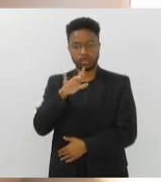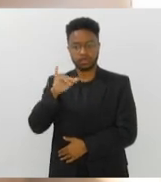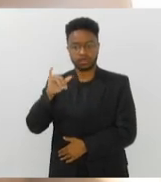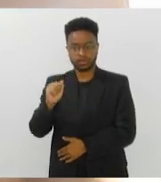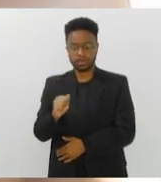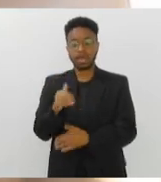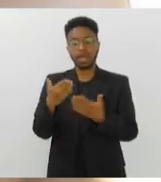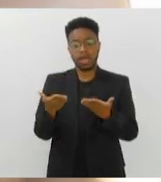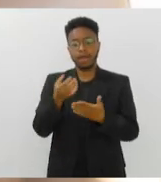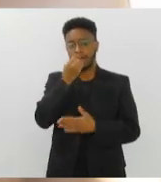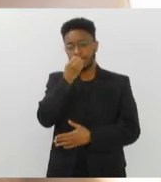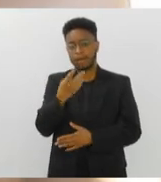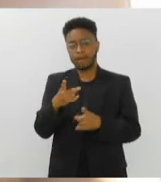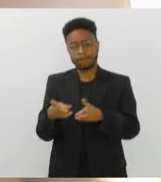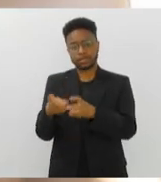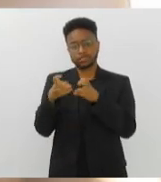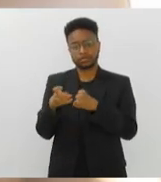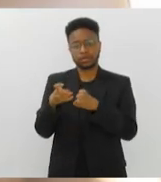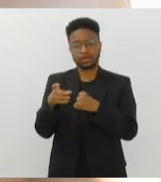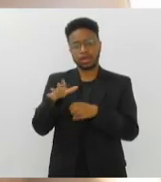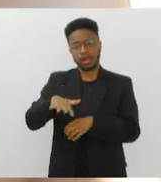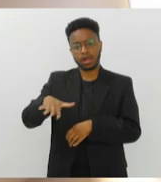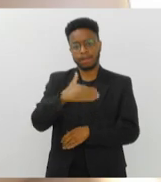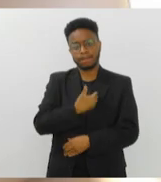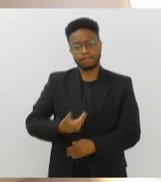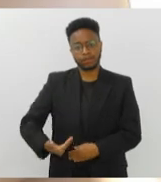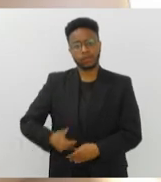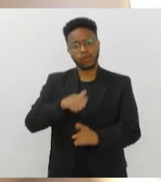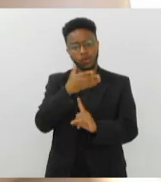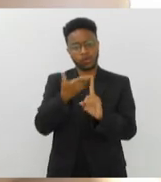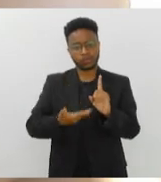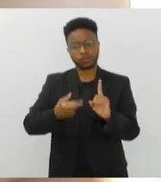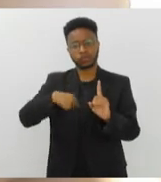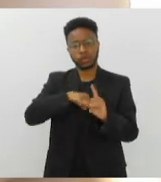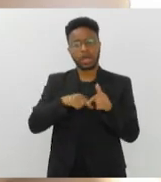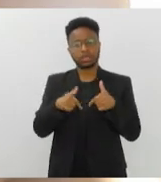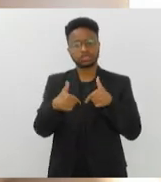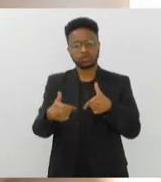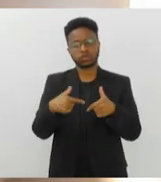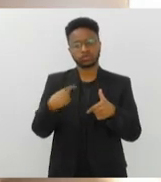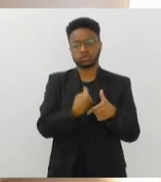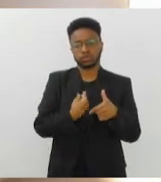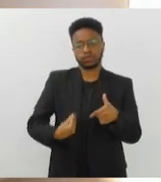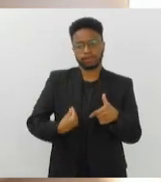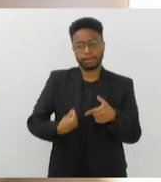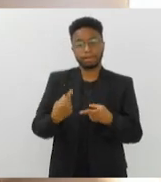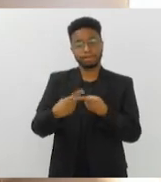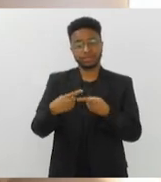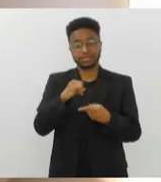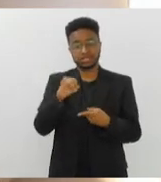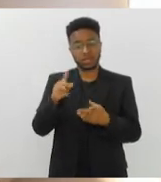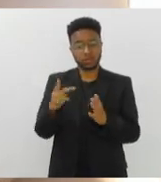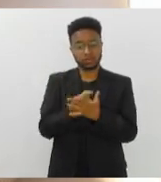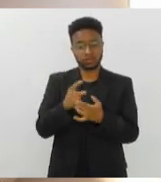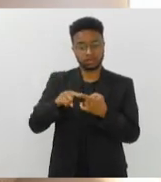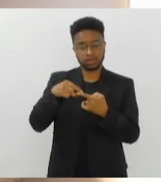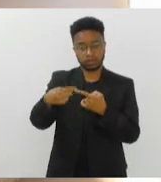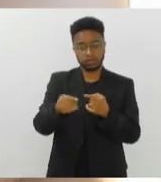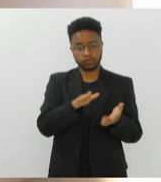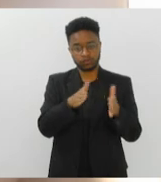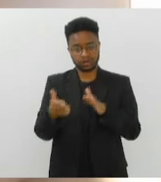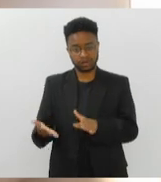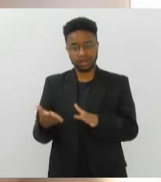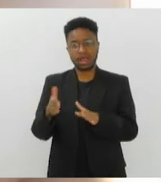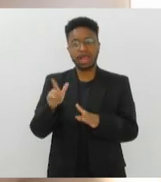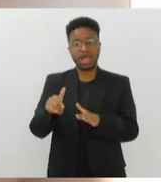que o reconhecimento público pelas nossas ações sejam prestados enquanto em vida, pois quando acontece de forma póstuma, a homenagem é mais